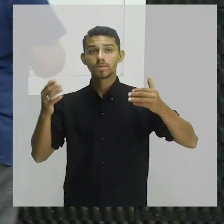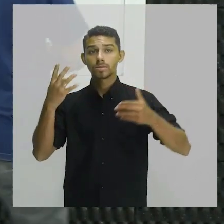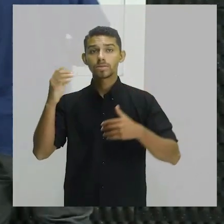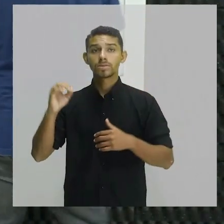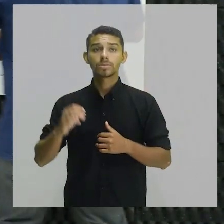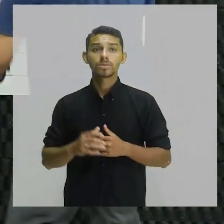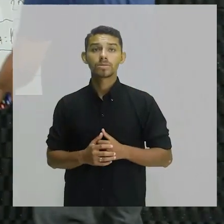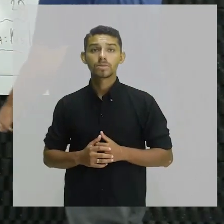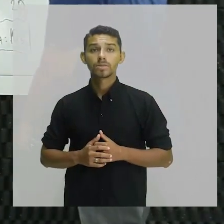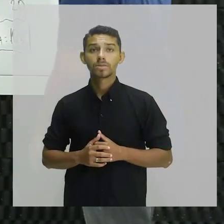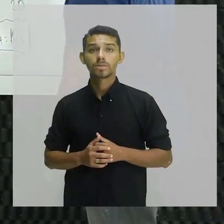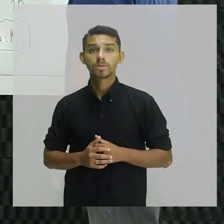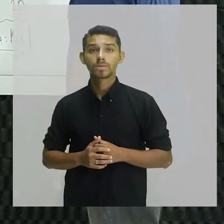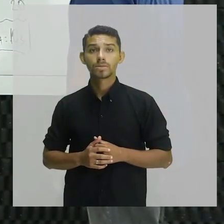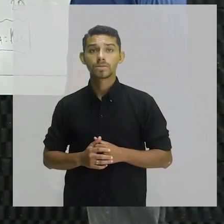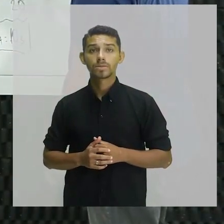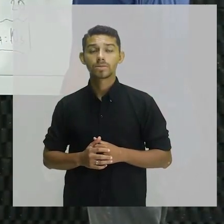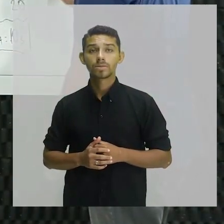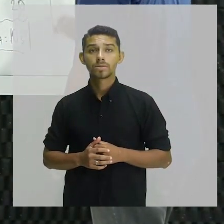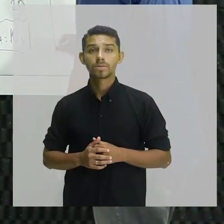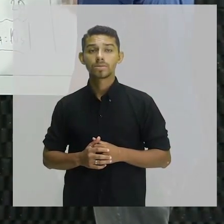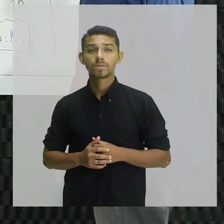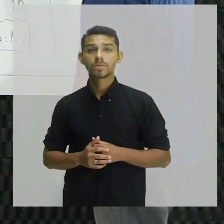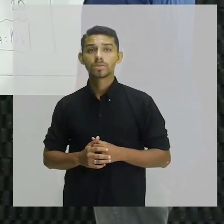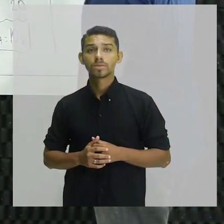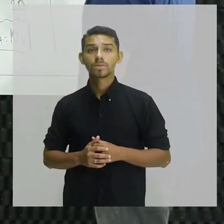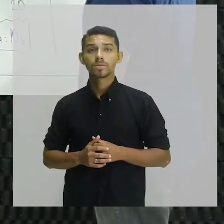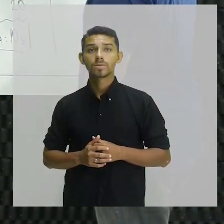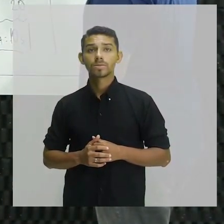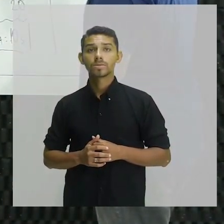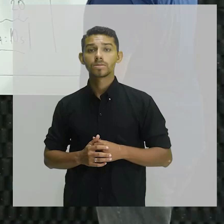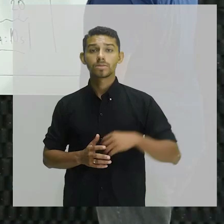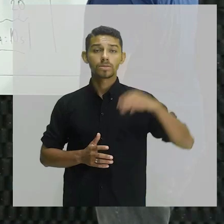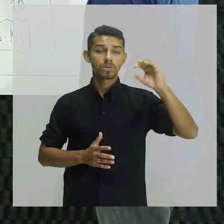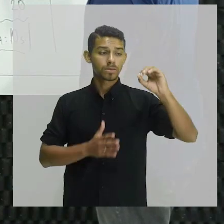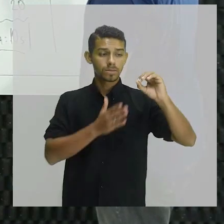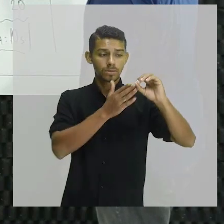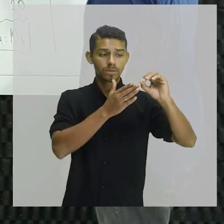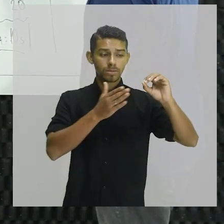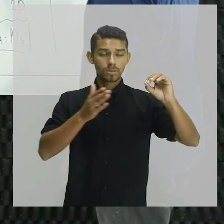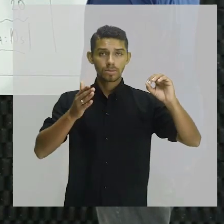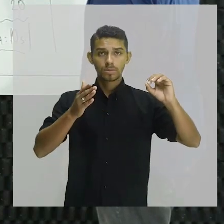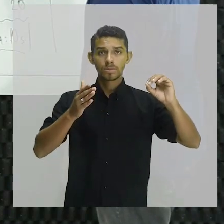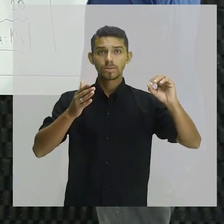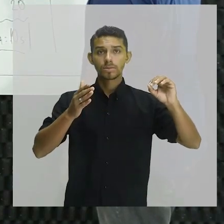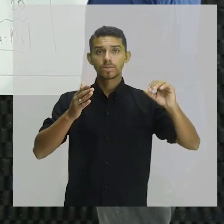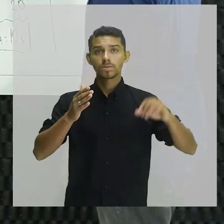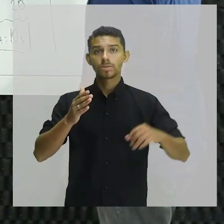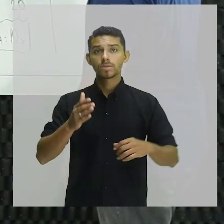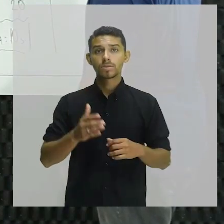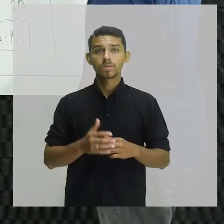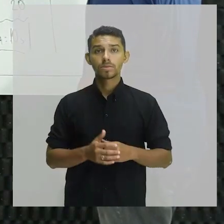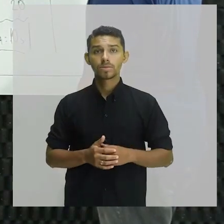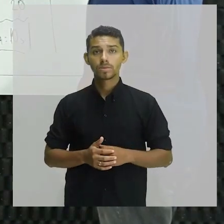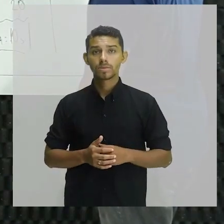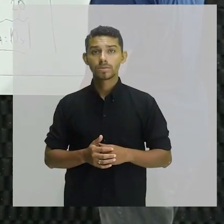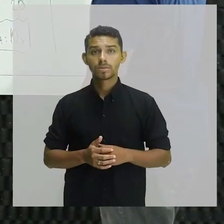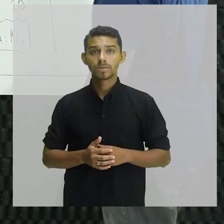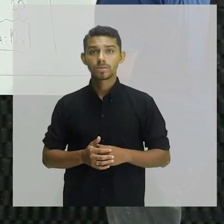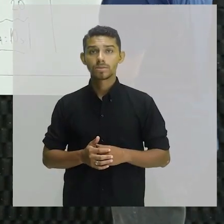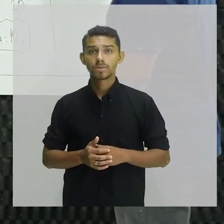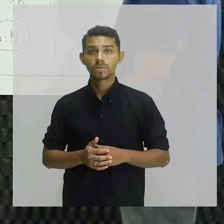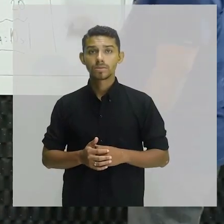somar, não é? Então ele vai, ó, de 0 até